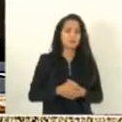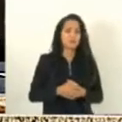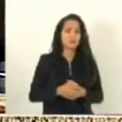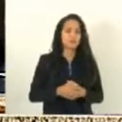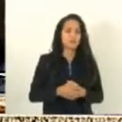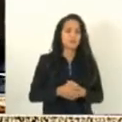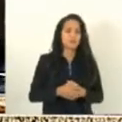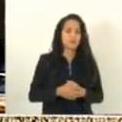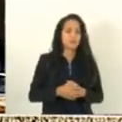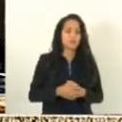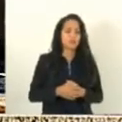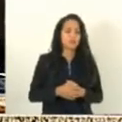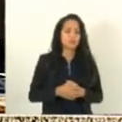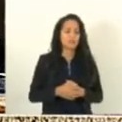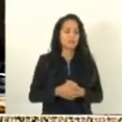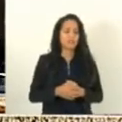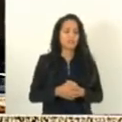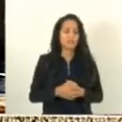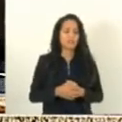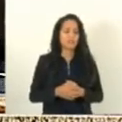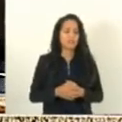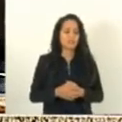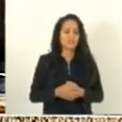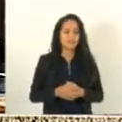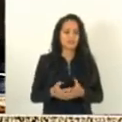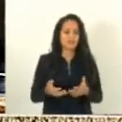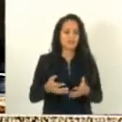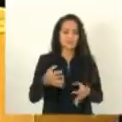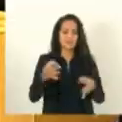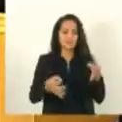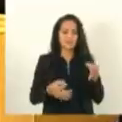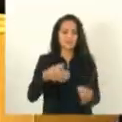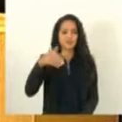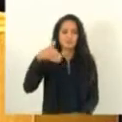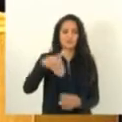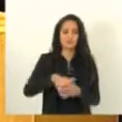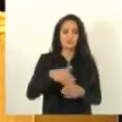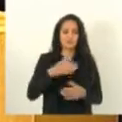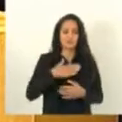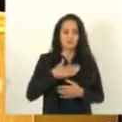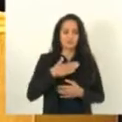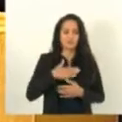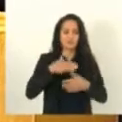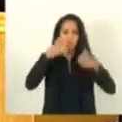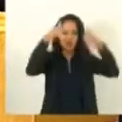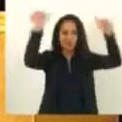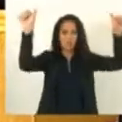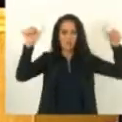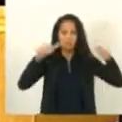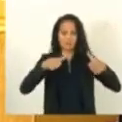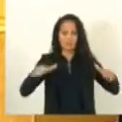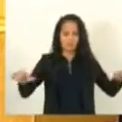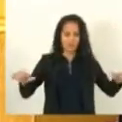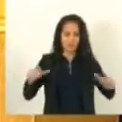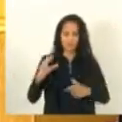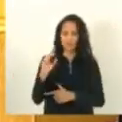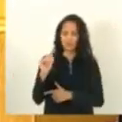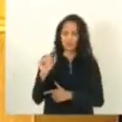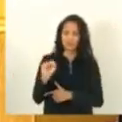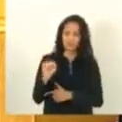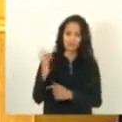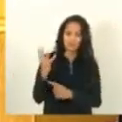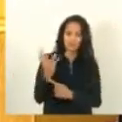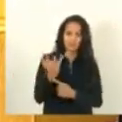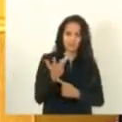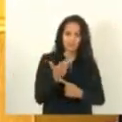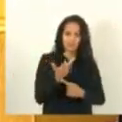Eu quero dizer rapidamente, justificando o meu voto. A placa do Cais das Artes... A placa do Cais das